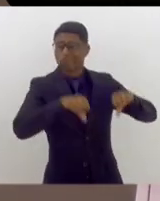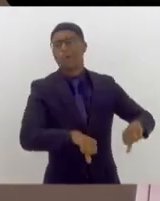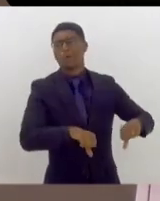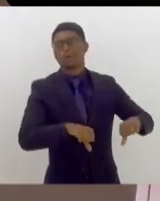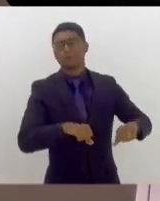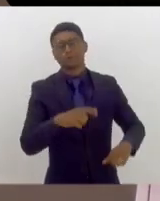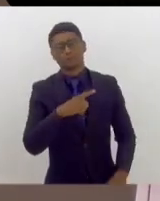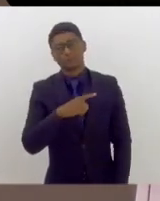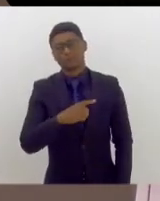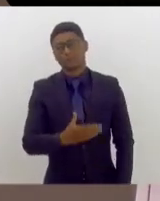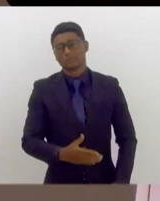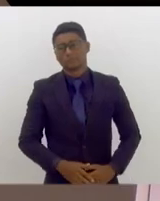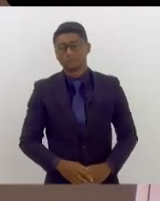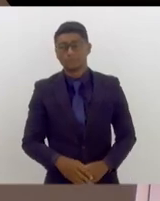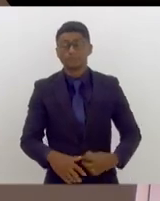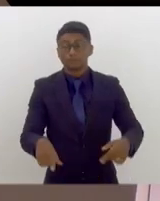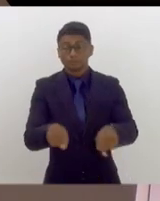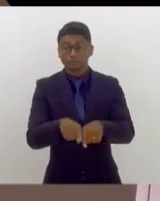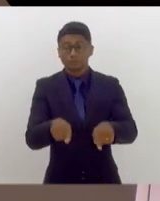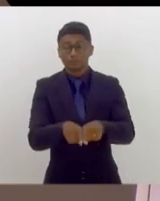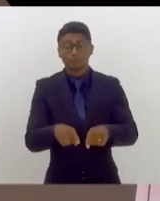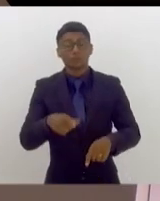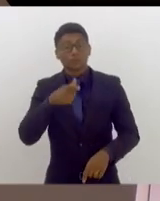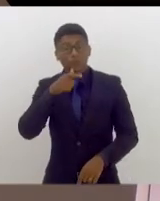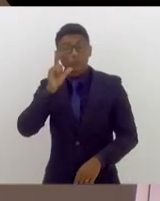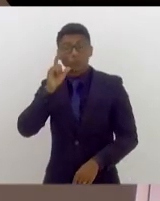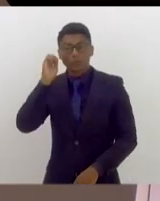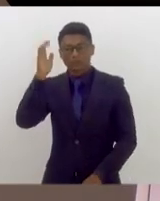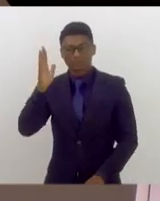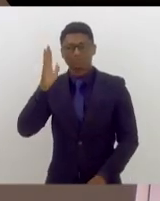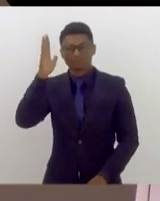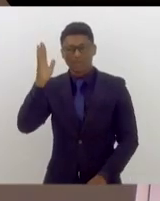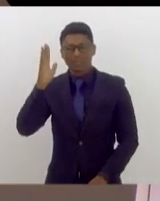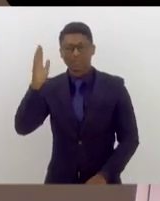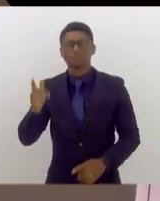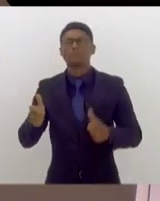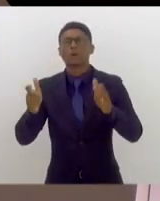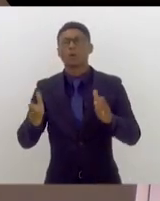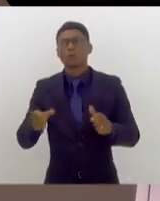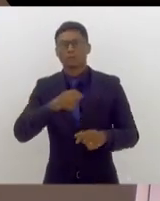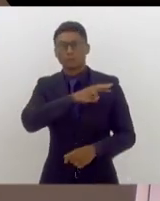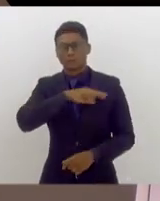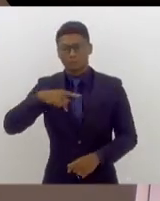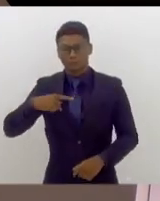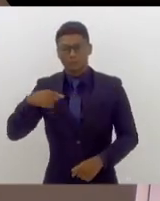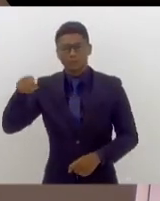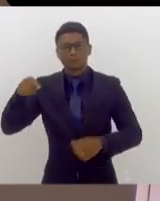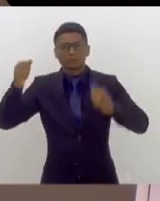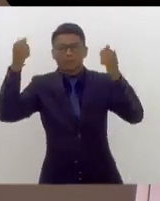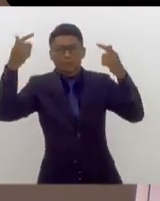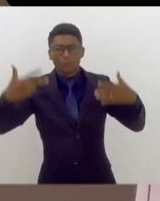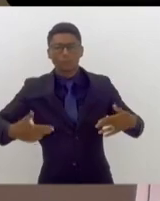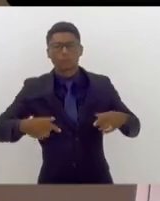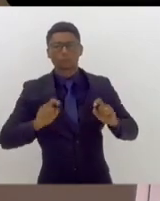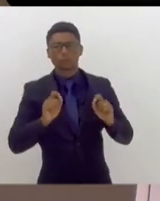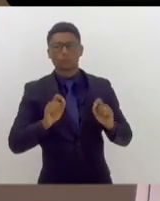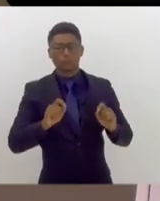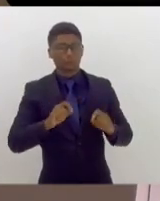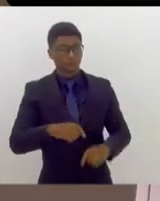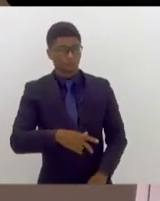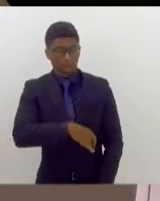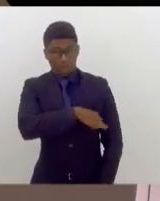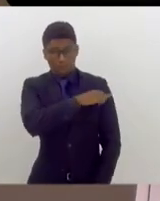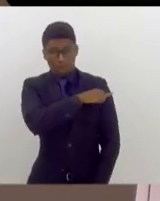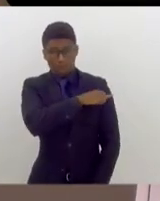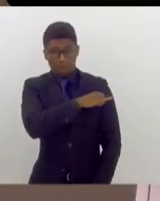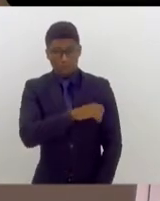outra vez, ontem também lá no seminário do MP, falava-se, bom, como o Rio de Janeiro está pouco presente, na discussão